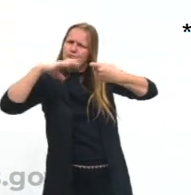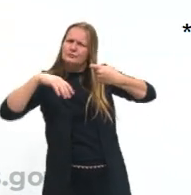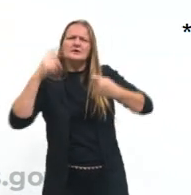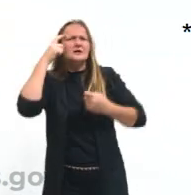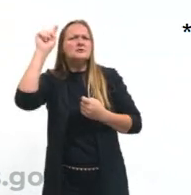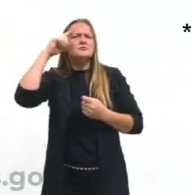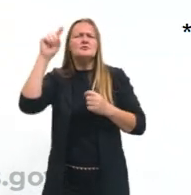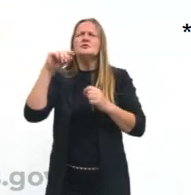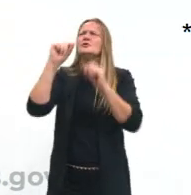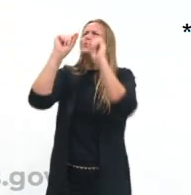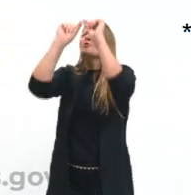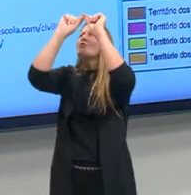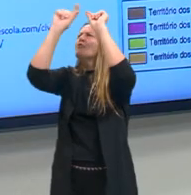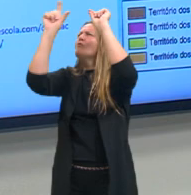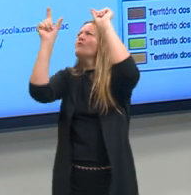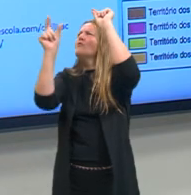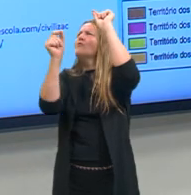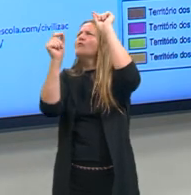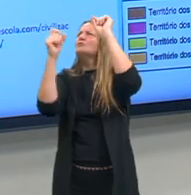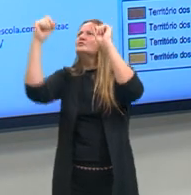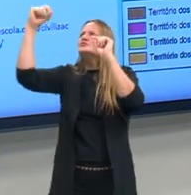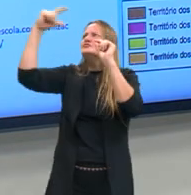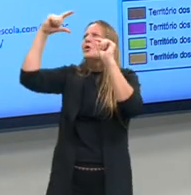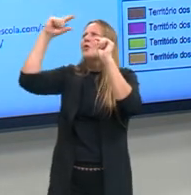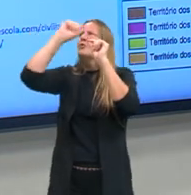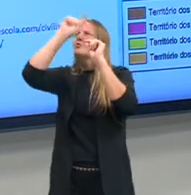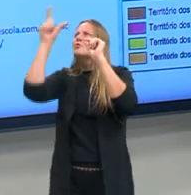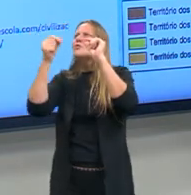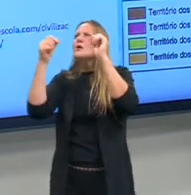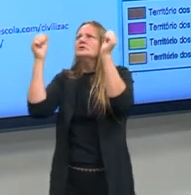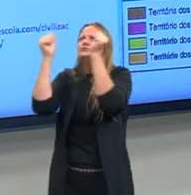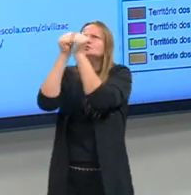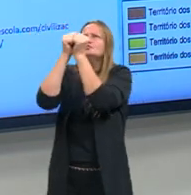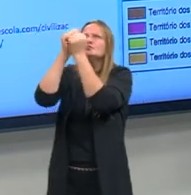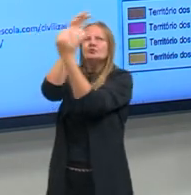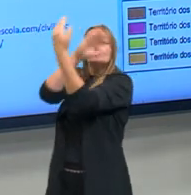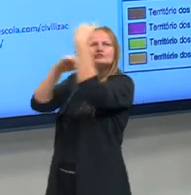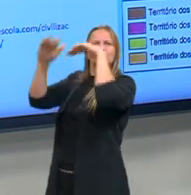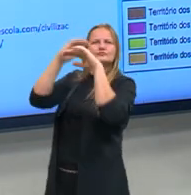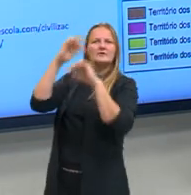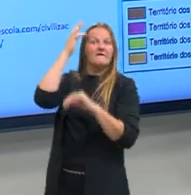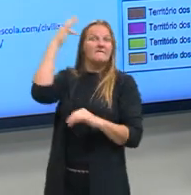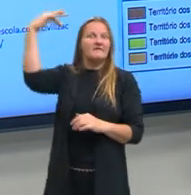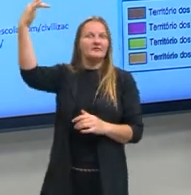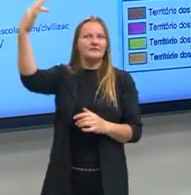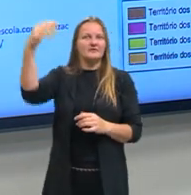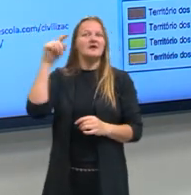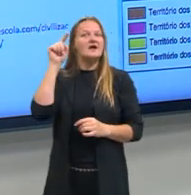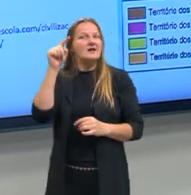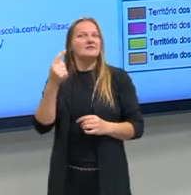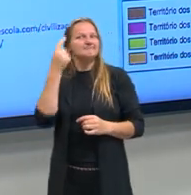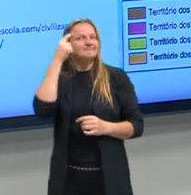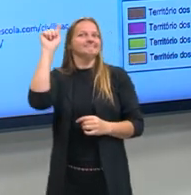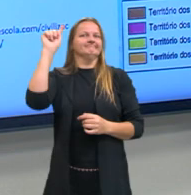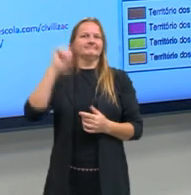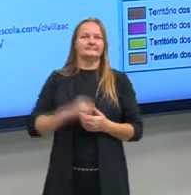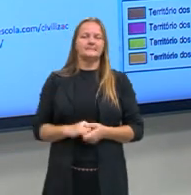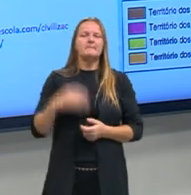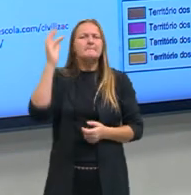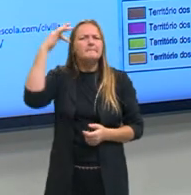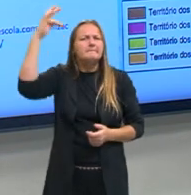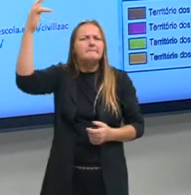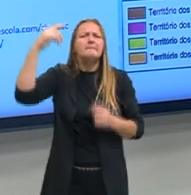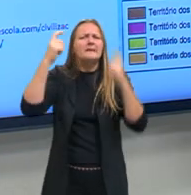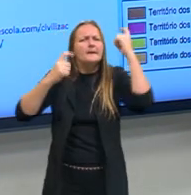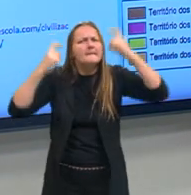Ele previu eclipse lunar enfim nós já conversamos sobre isso né existe a sua filosofia Então os filósofos eles